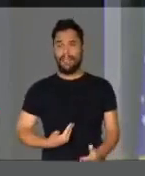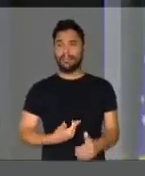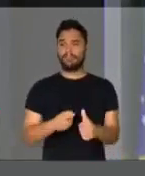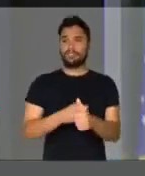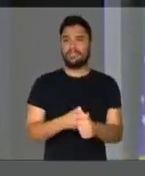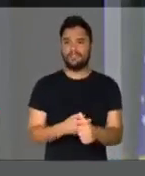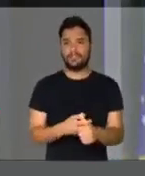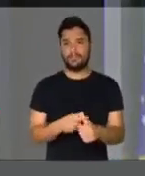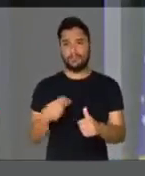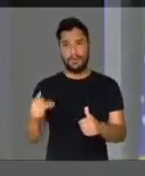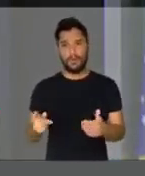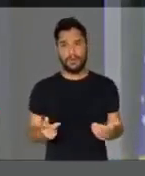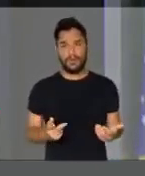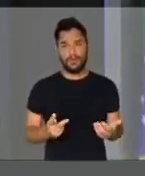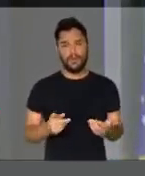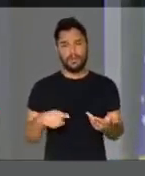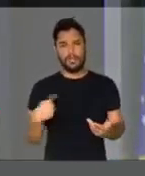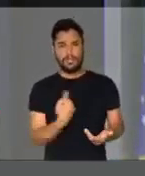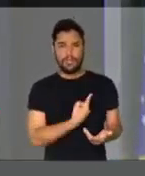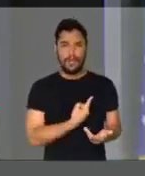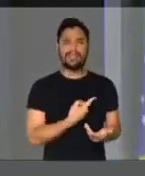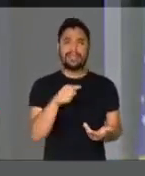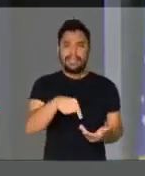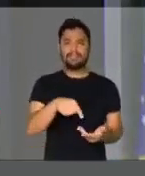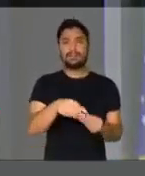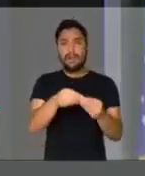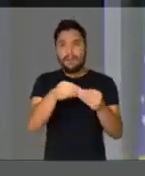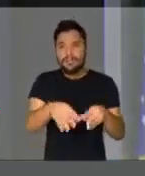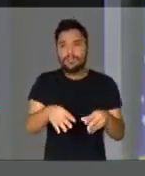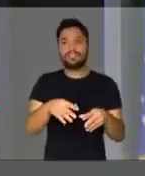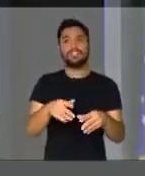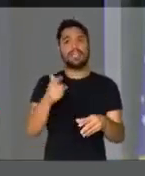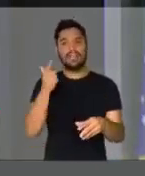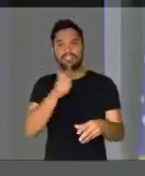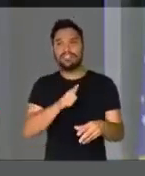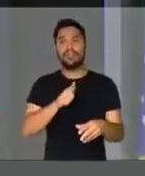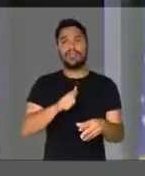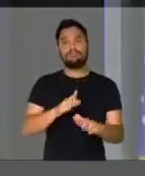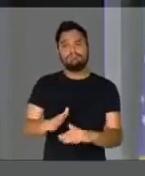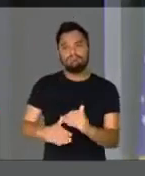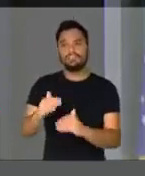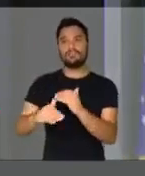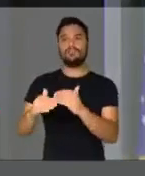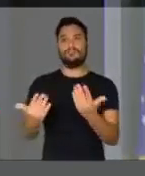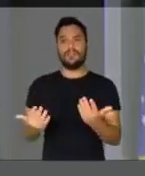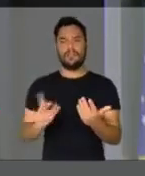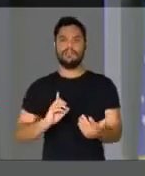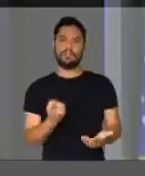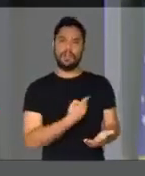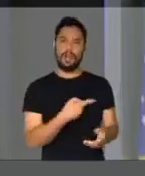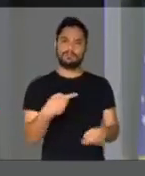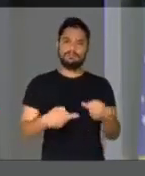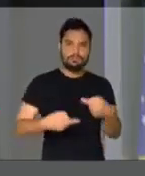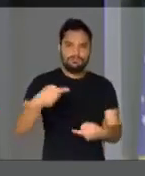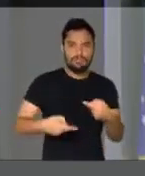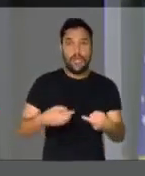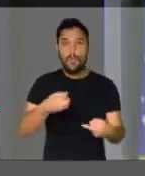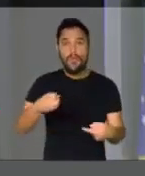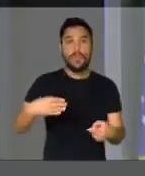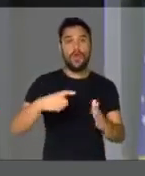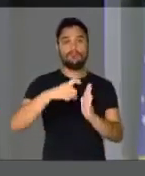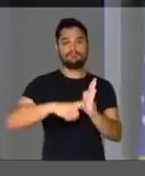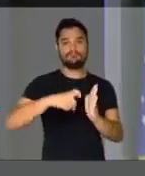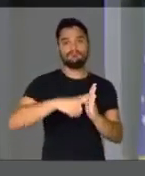no âmbito dos impostos, calcanhar de Aquiles da produção e dos empreendedores brasileiros, precisamos debater sobre uma justa reforma